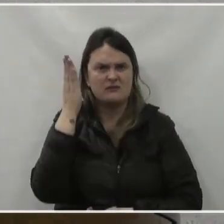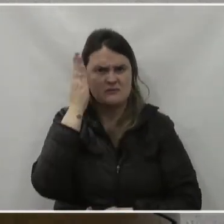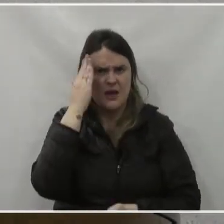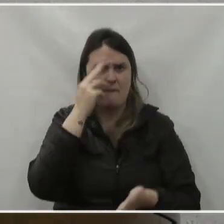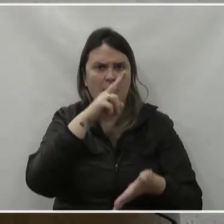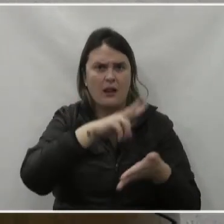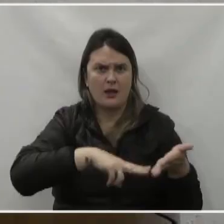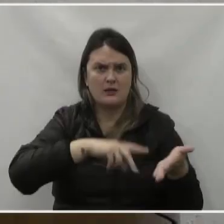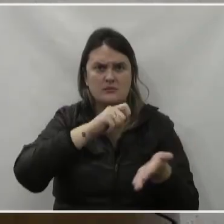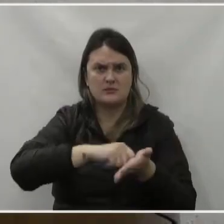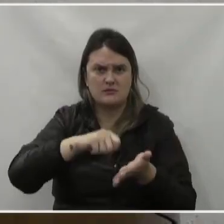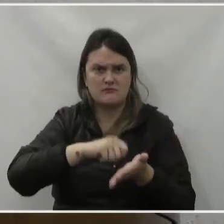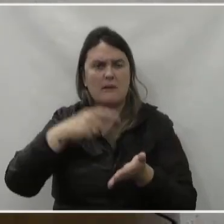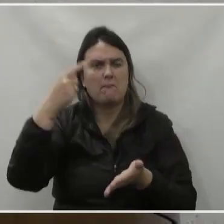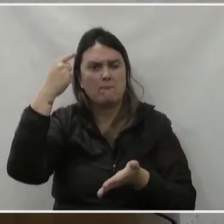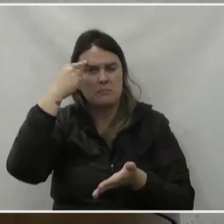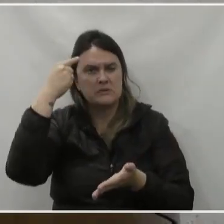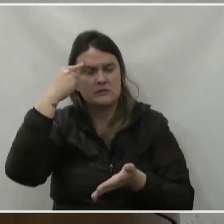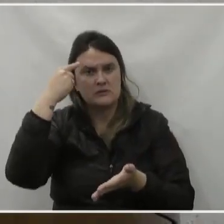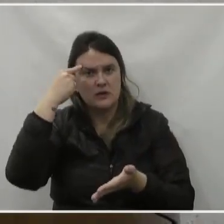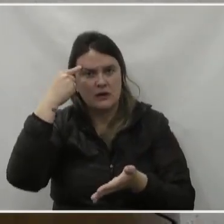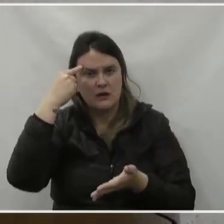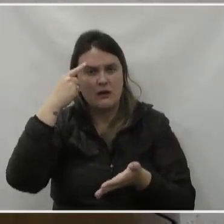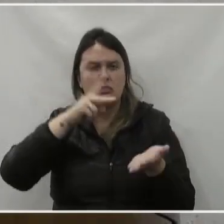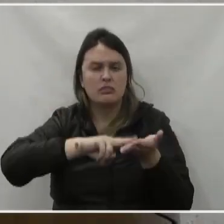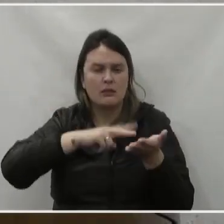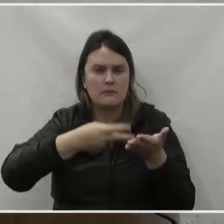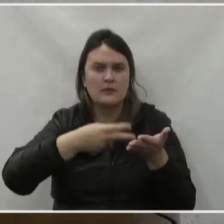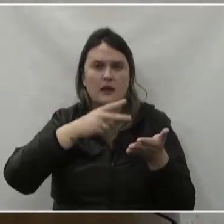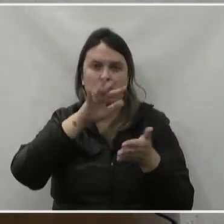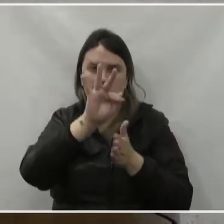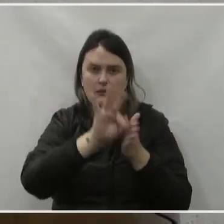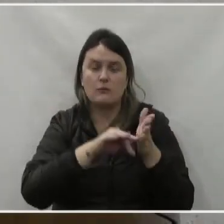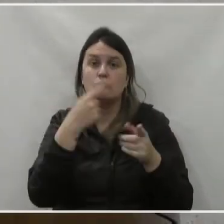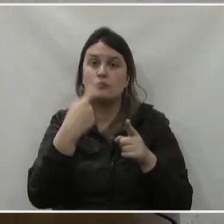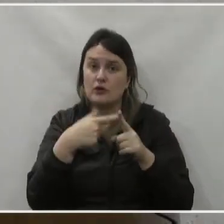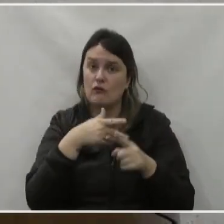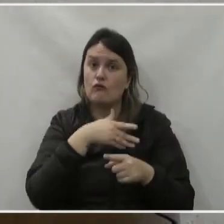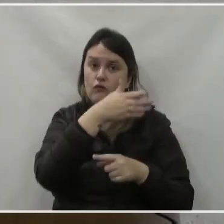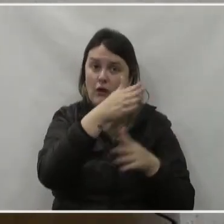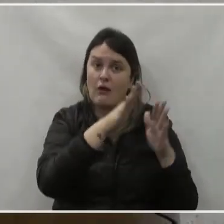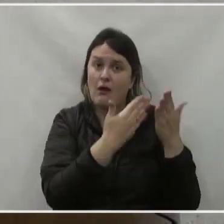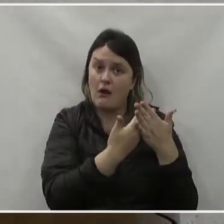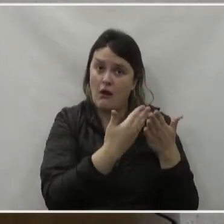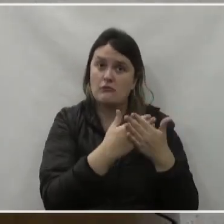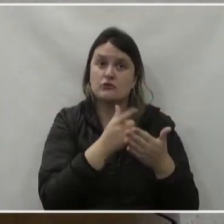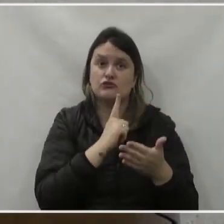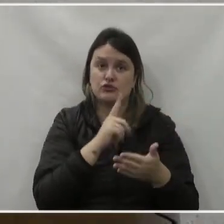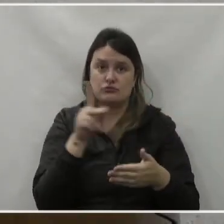ler e escrever, pensar, interpretar, é porque passou pelas mãos de um professor.